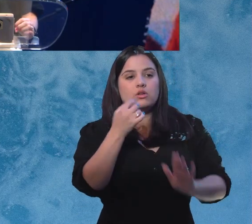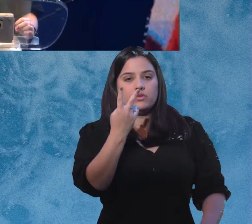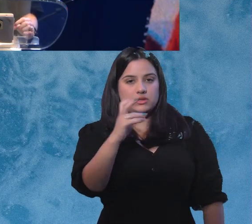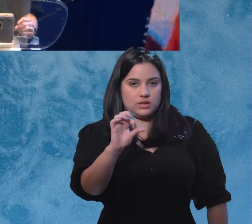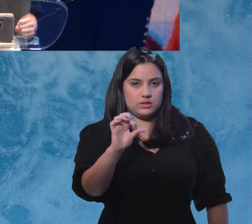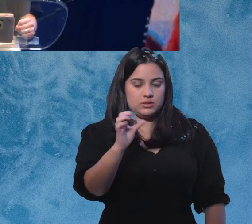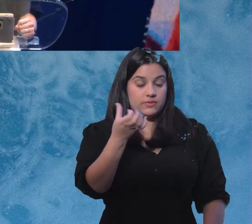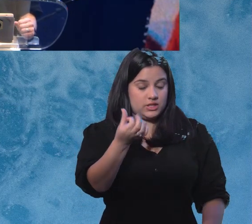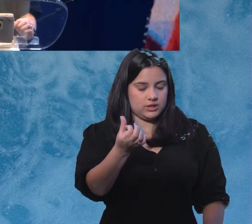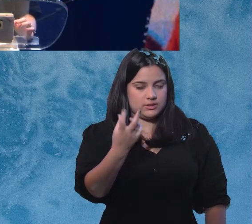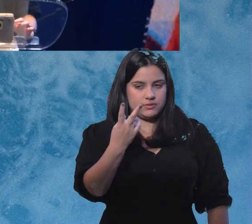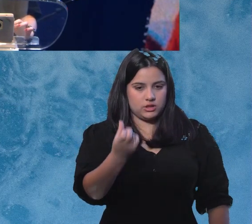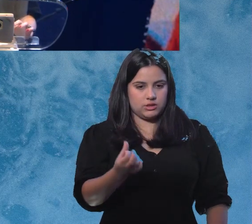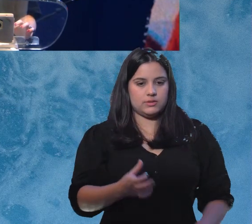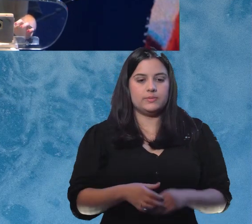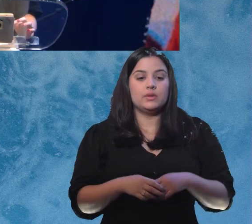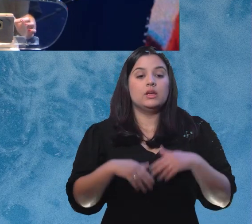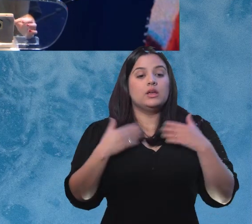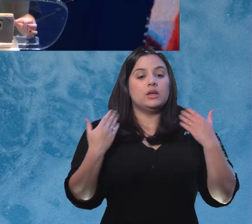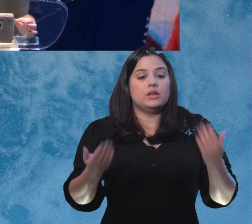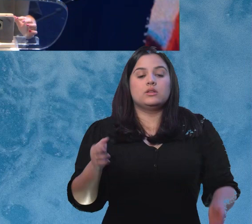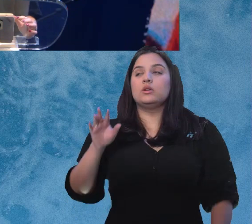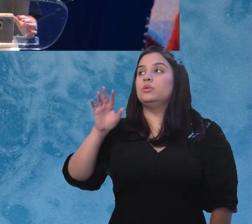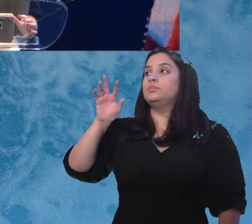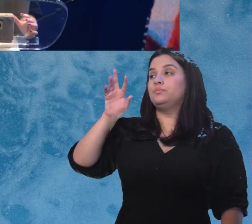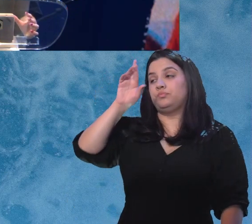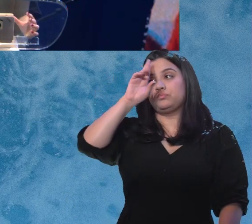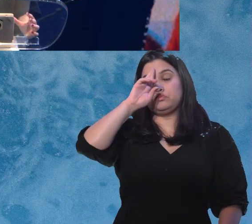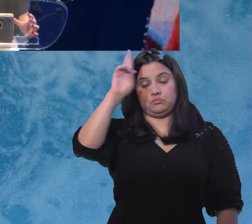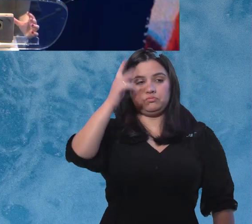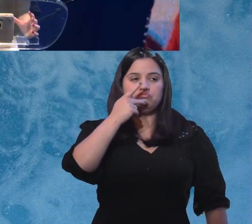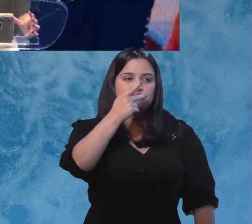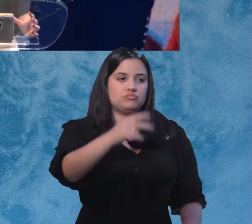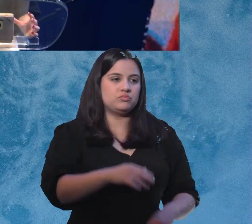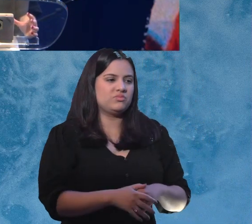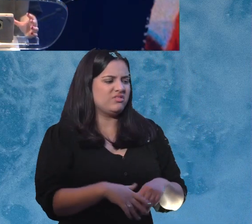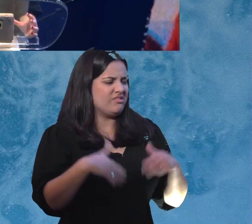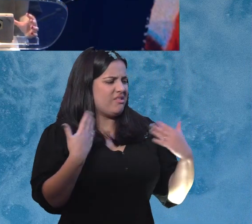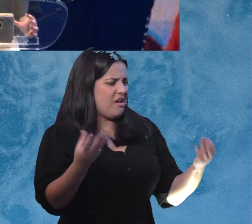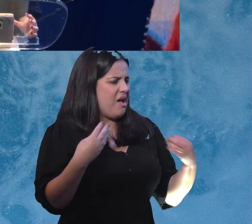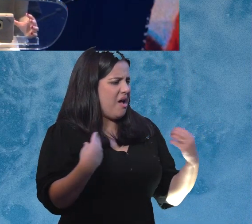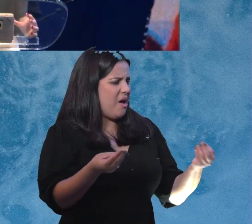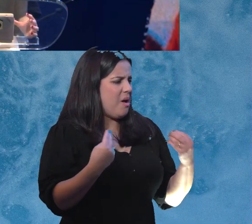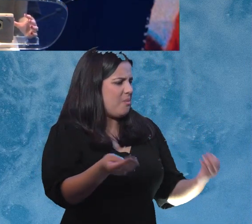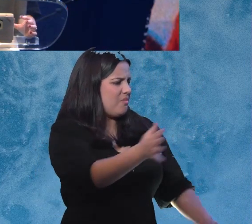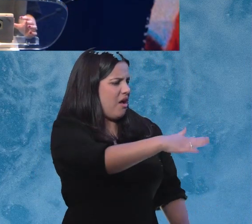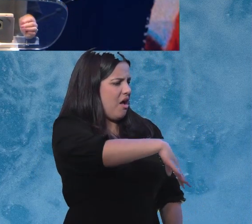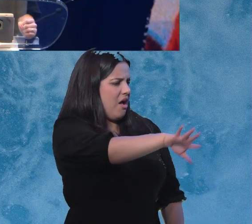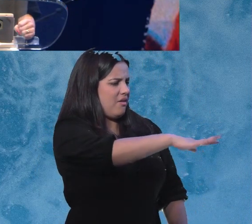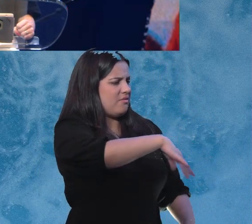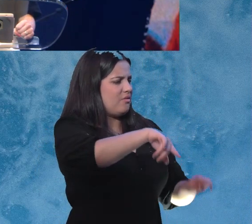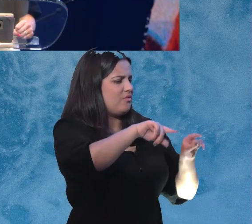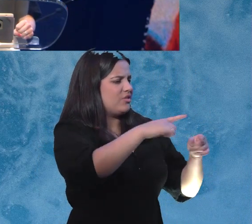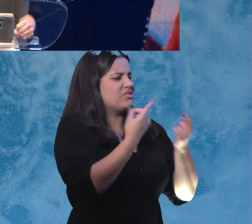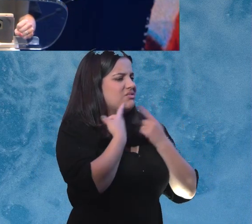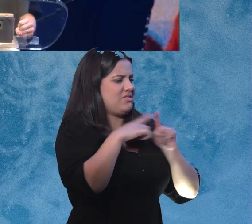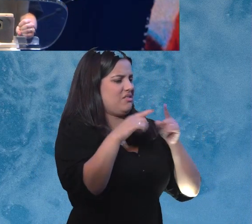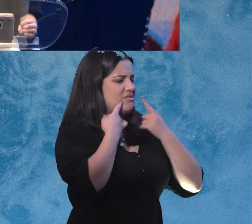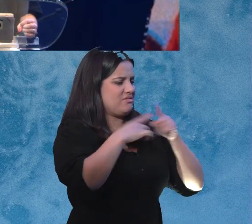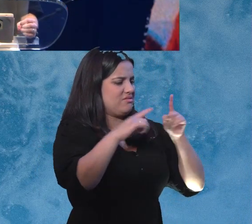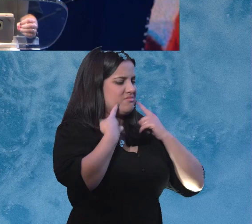assim: então o Senhor disse a Moisés e a Arão: até quando precisarei tolerar essa comunidade perversa e suas queixas contra